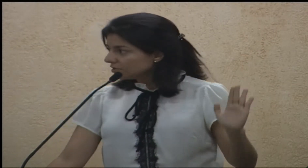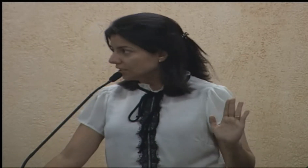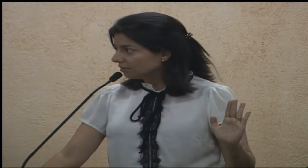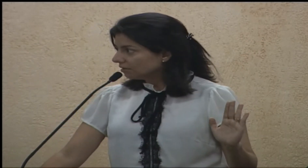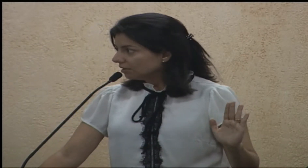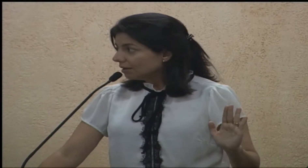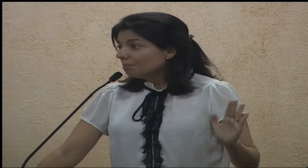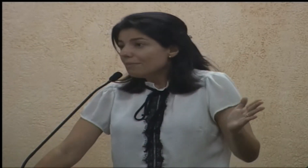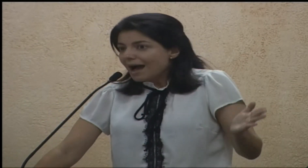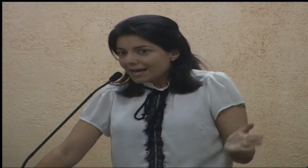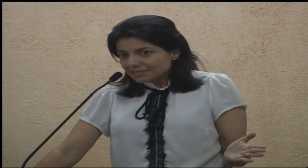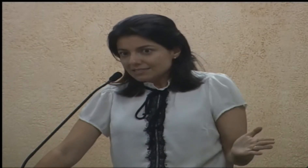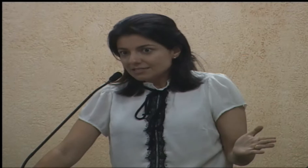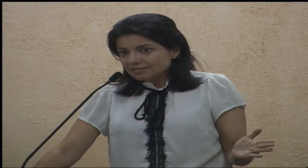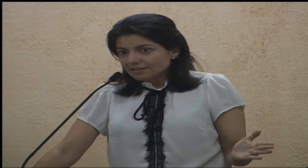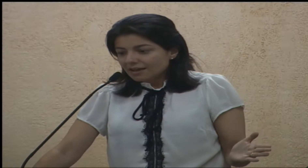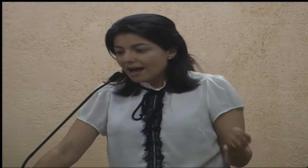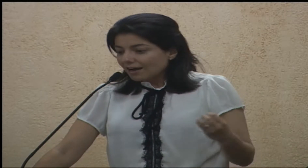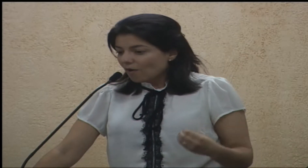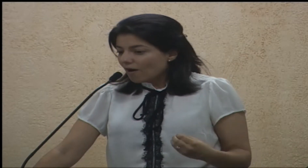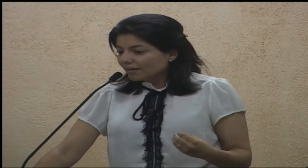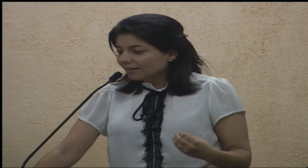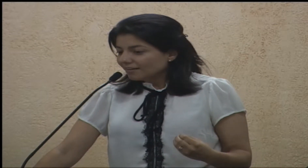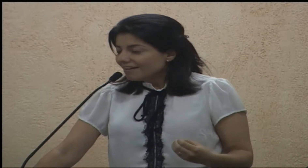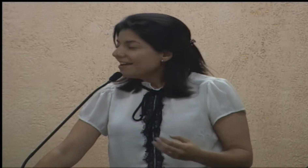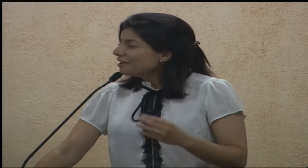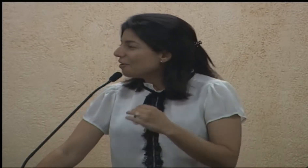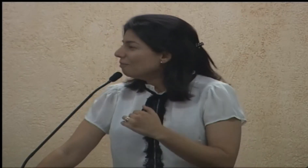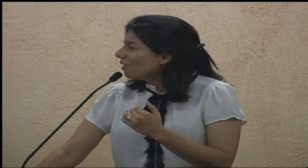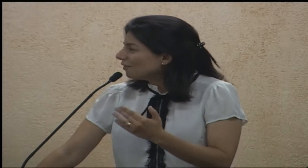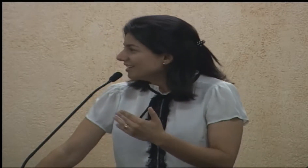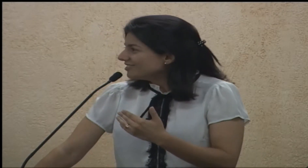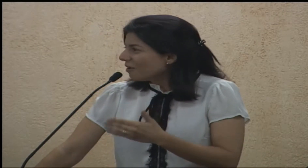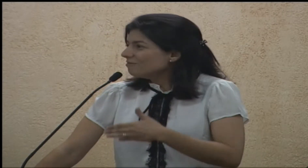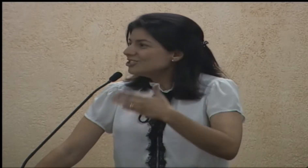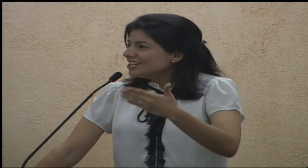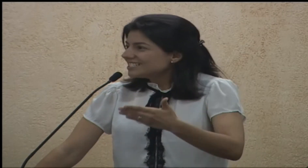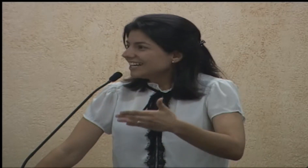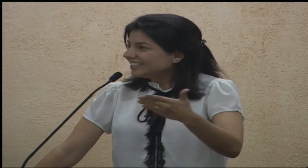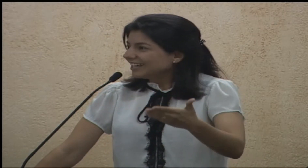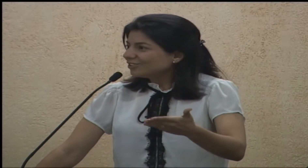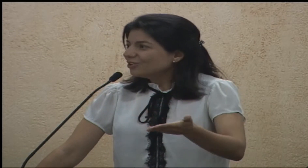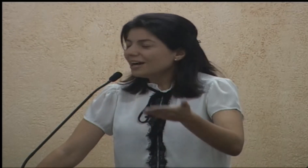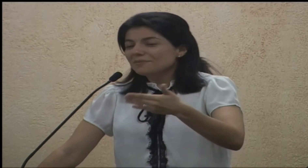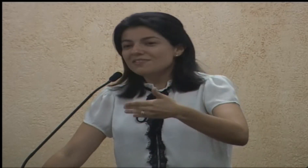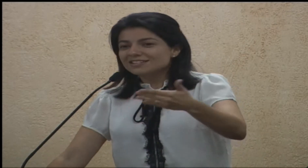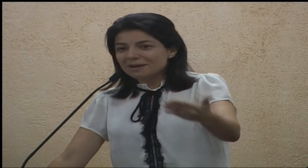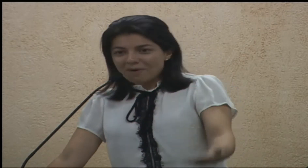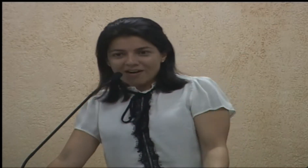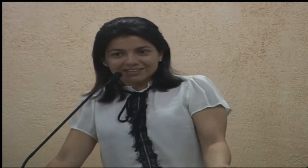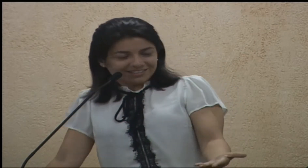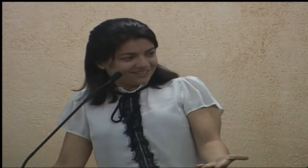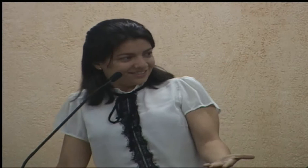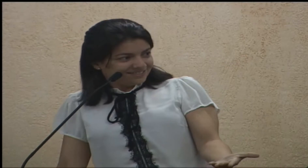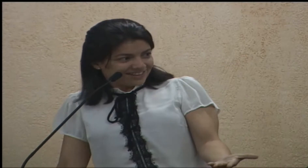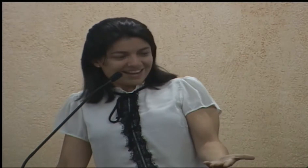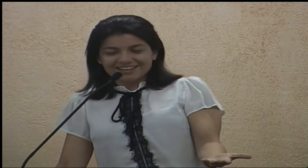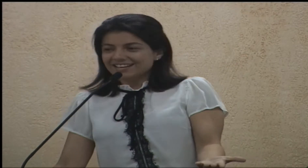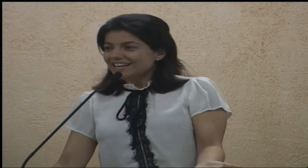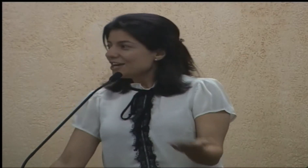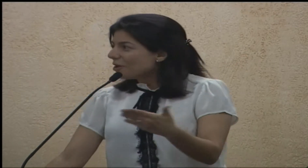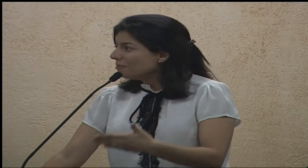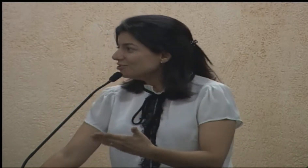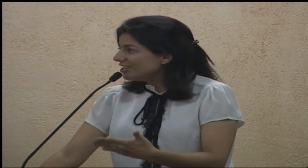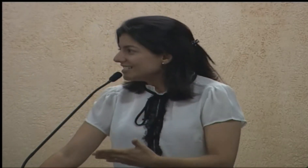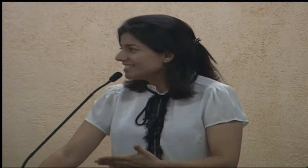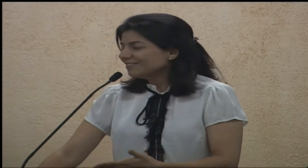havido sim. Mas, agora, como diz a literatura, Inês é morta, né?